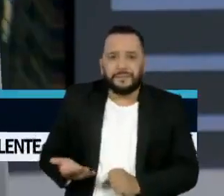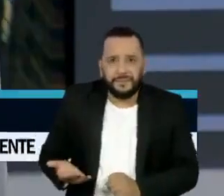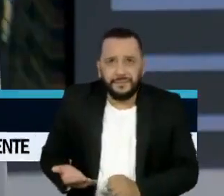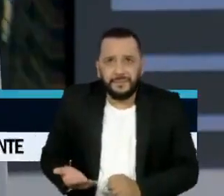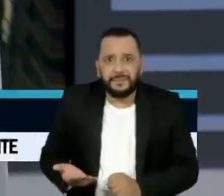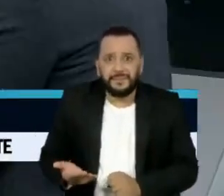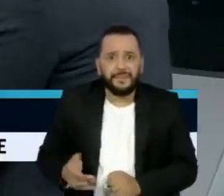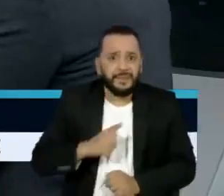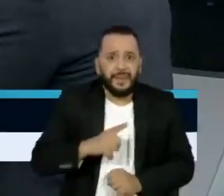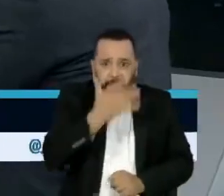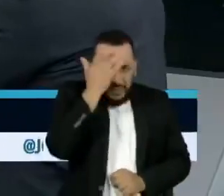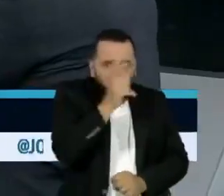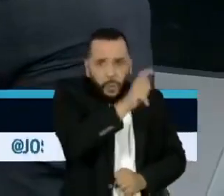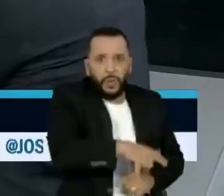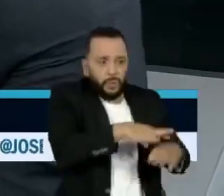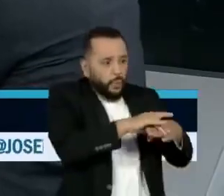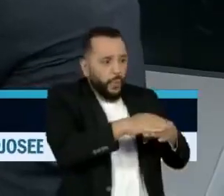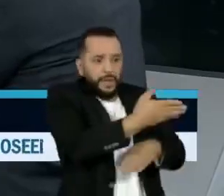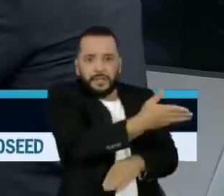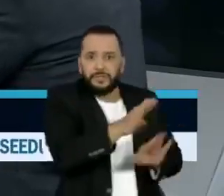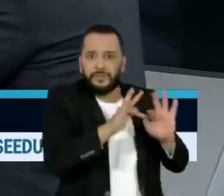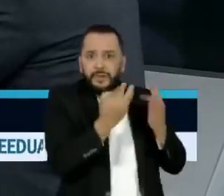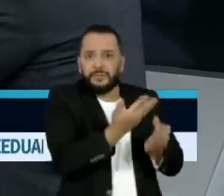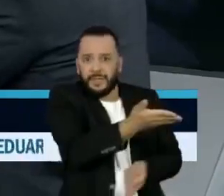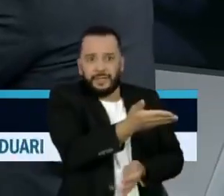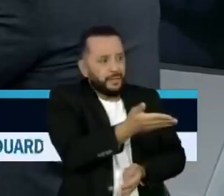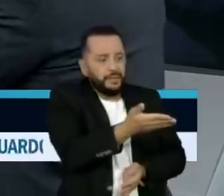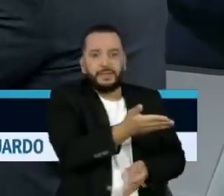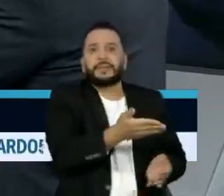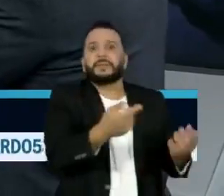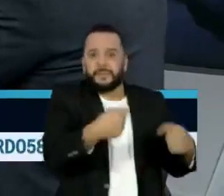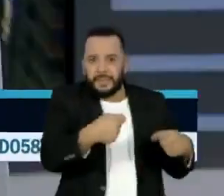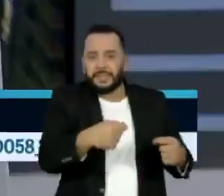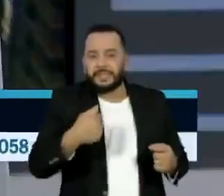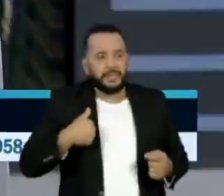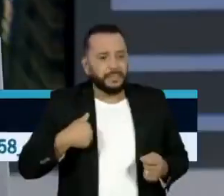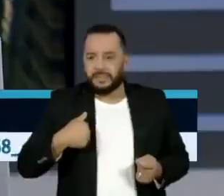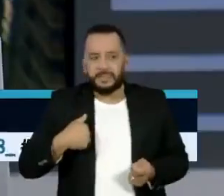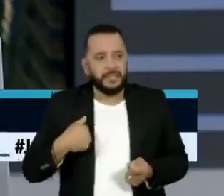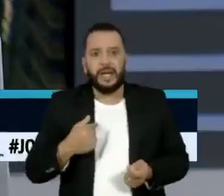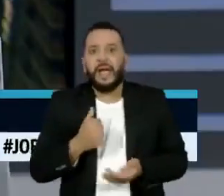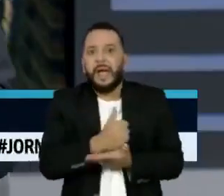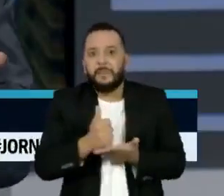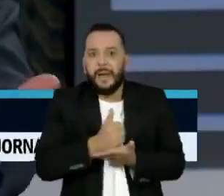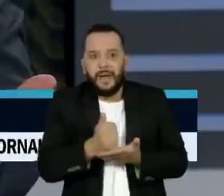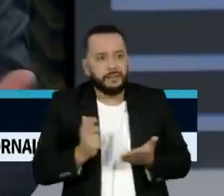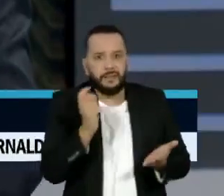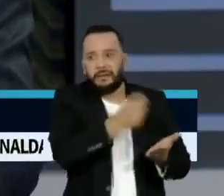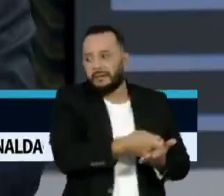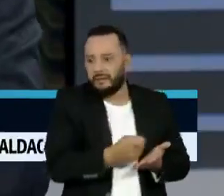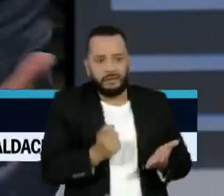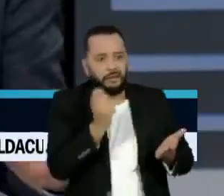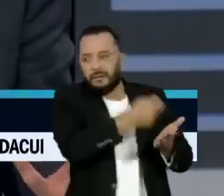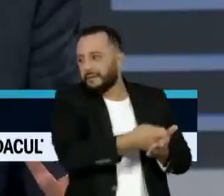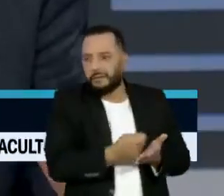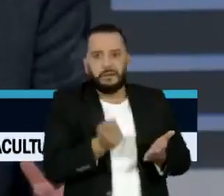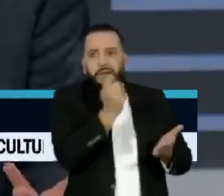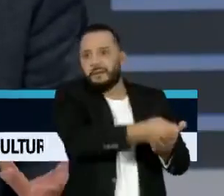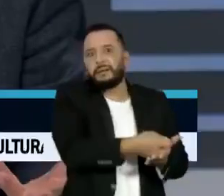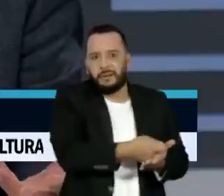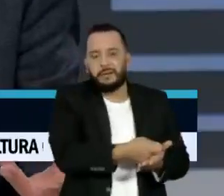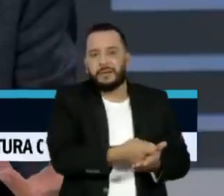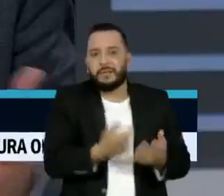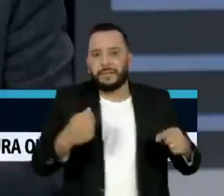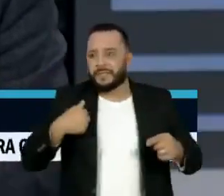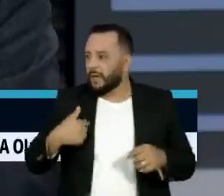digamos, tem alguém doente na família, é preciso aumentar as despesas para socorrê-la. Você precisa